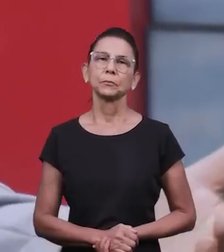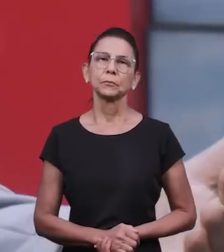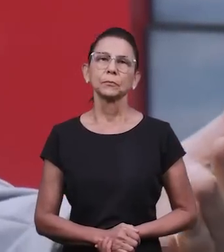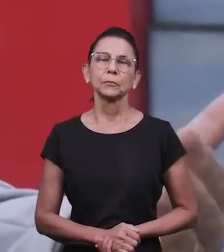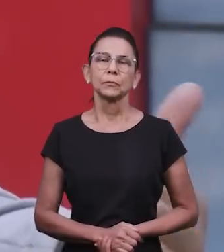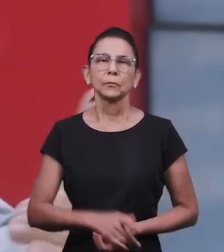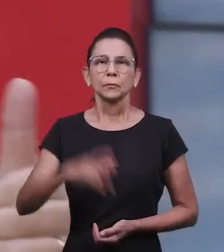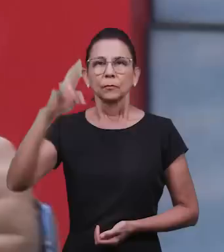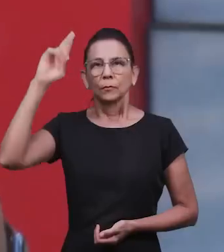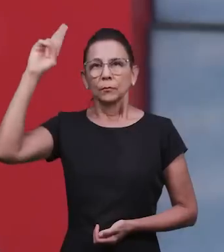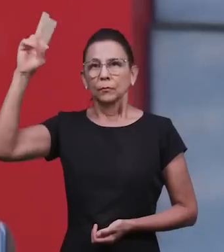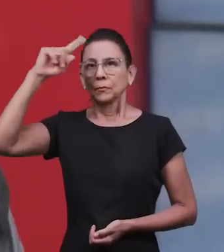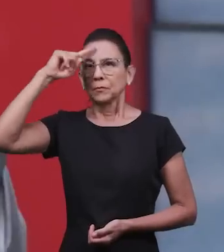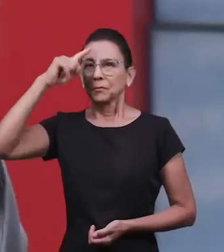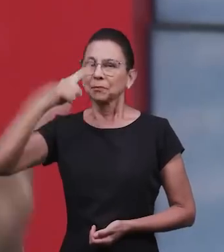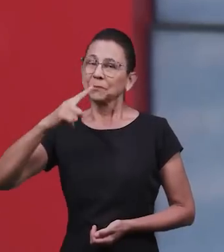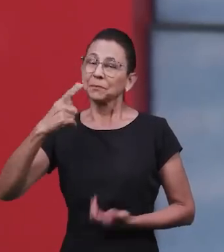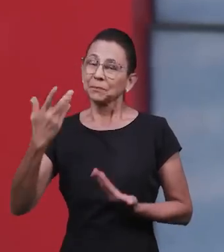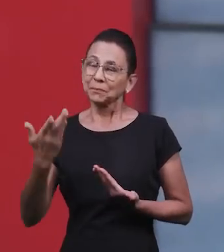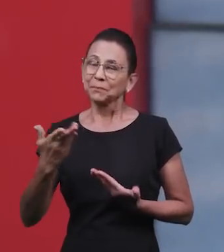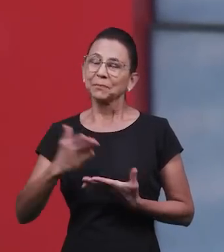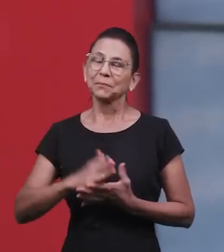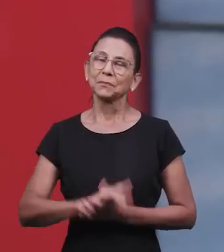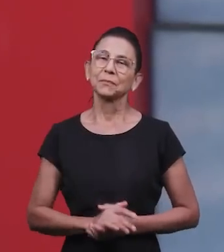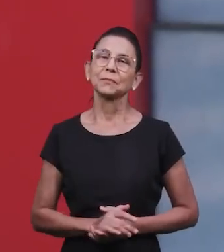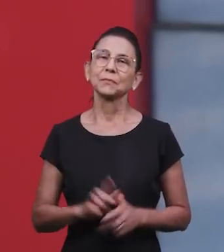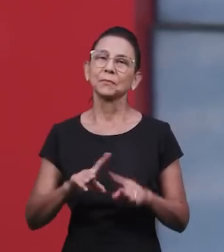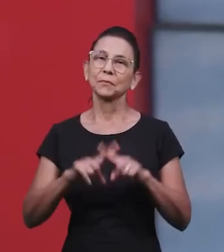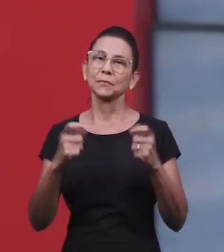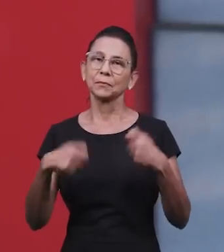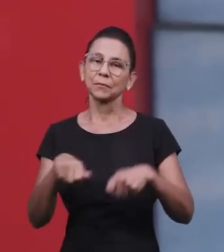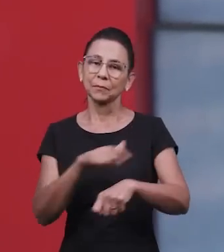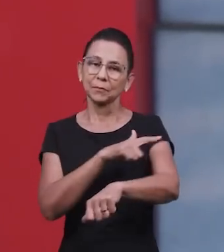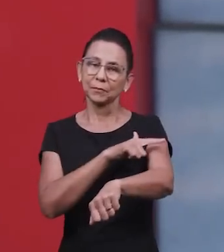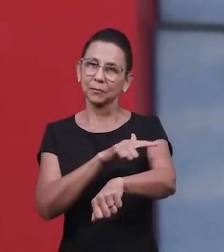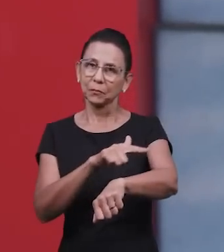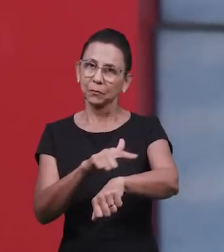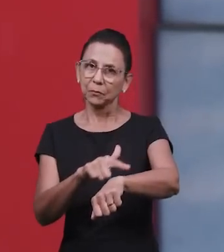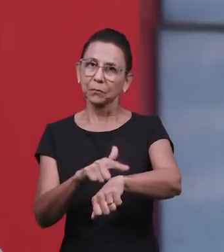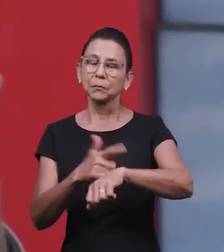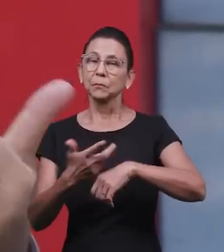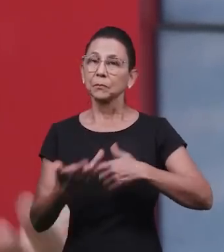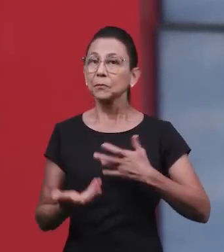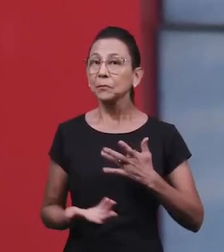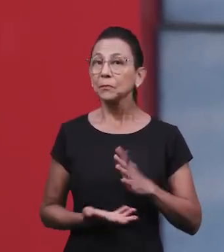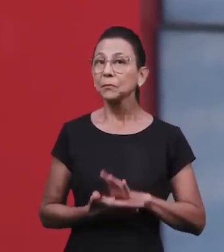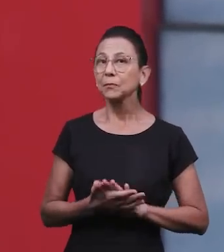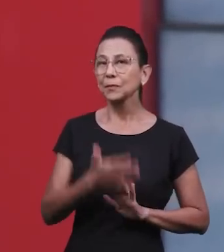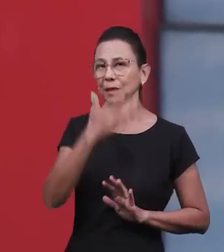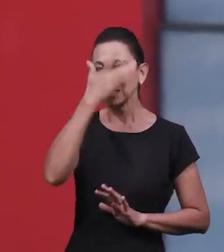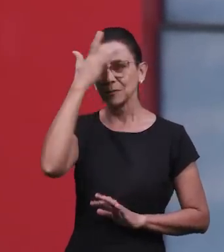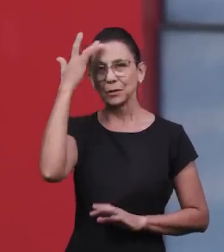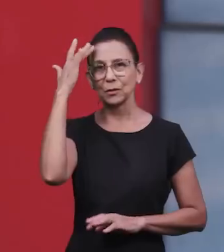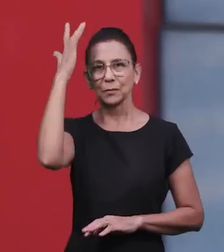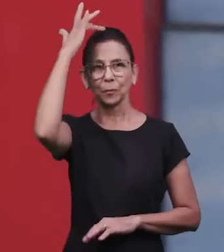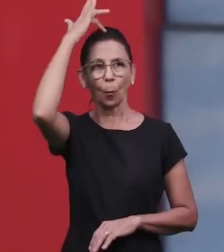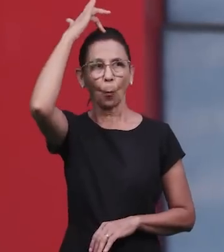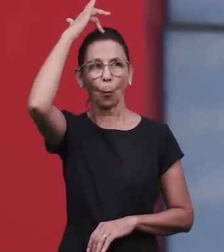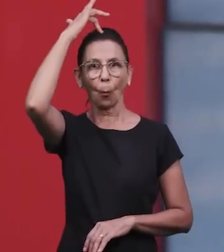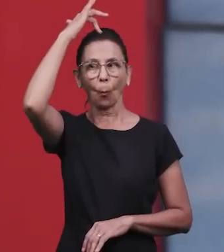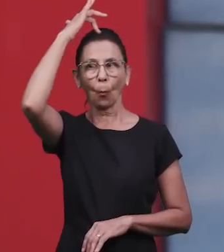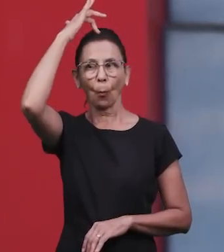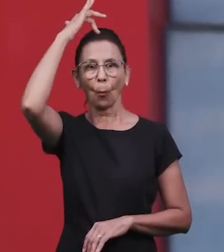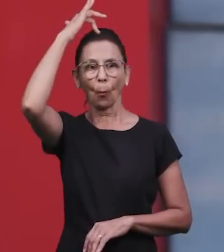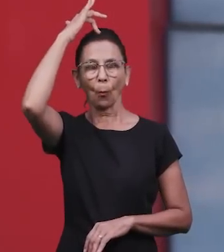pessoa imediatamente, a gente fez o que o Senhor nos mandou fazer. Então, essa situação, e que às vezes as pessoas ficam